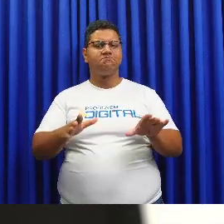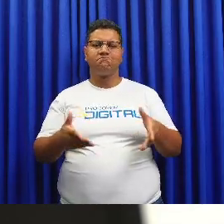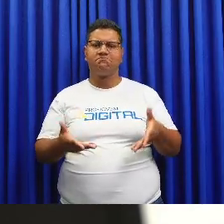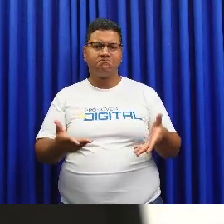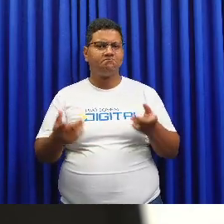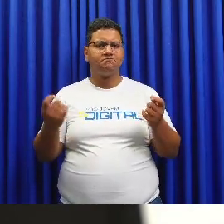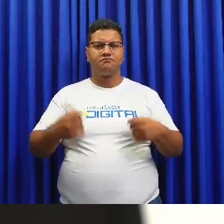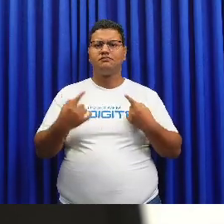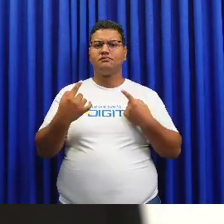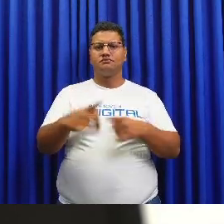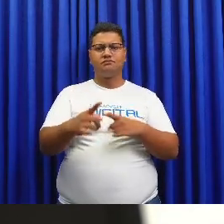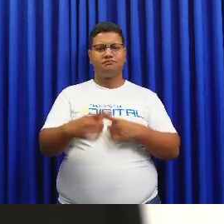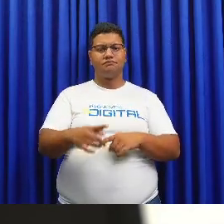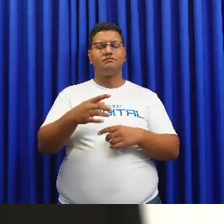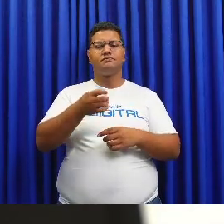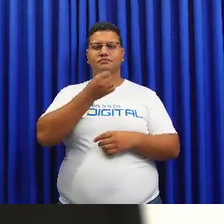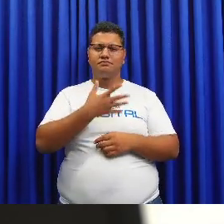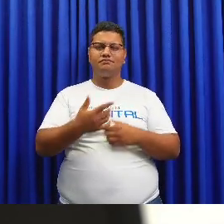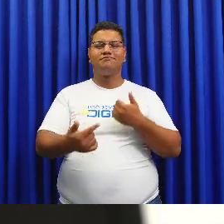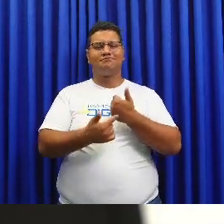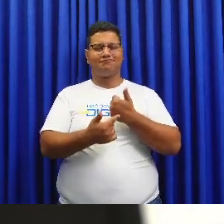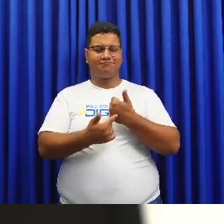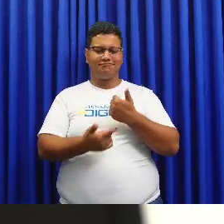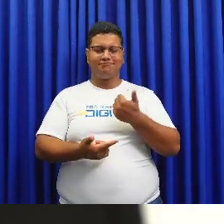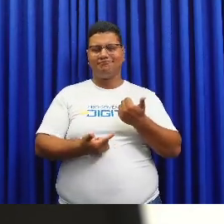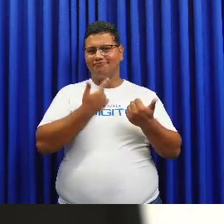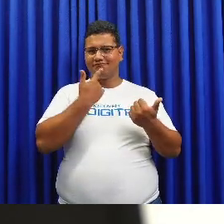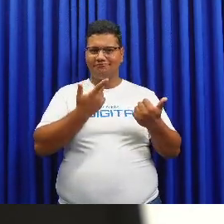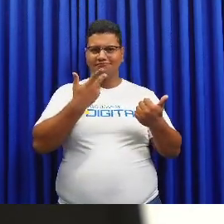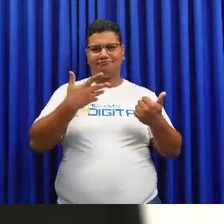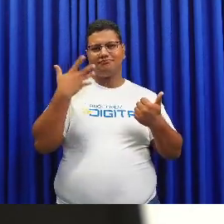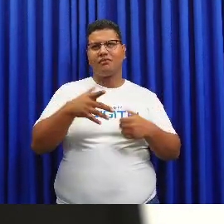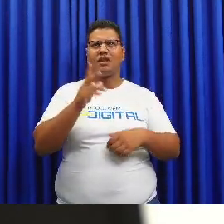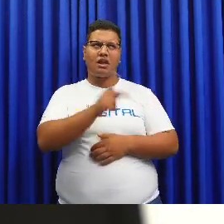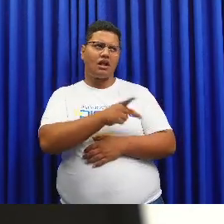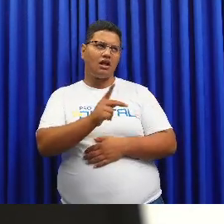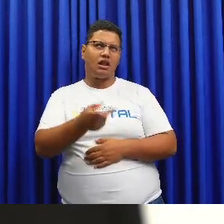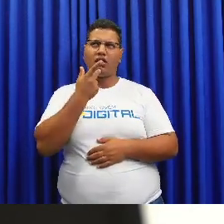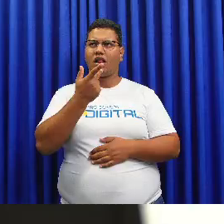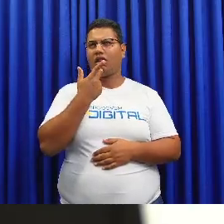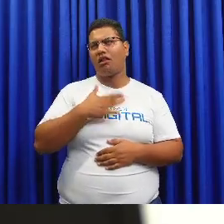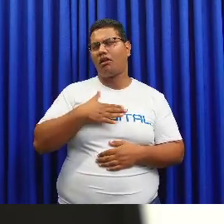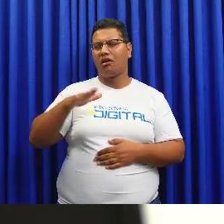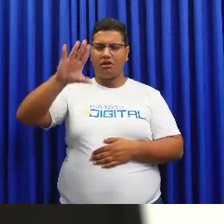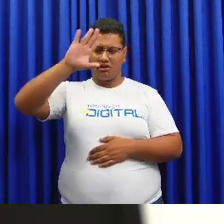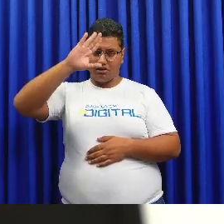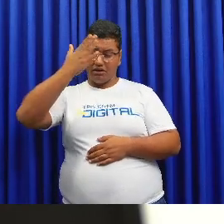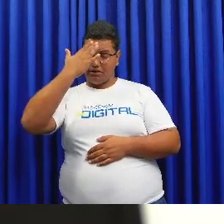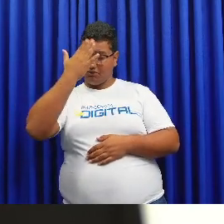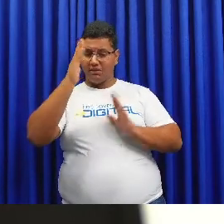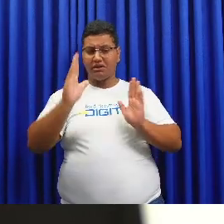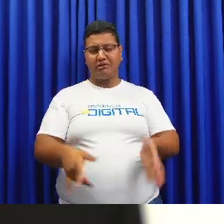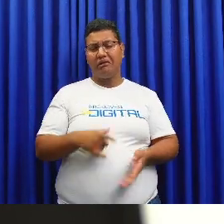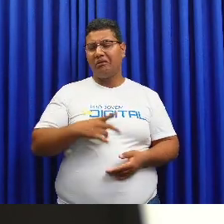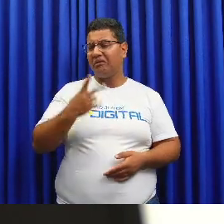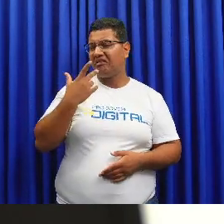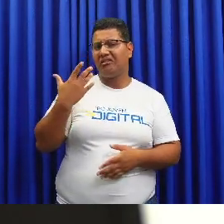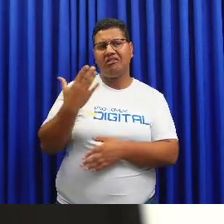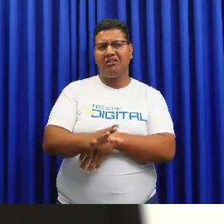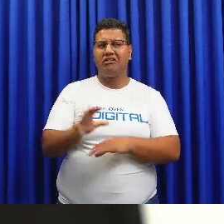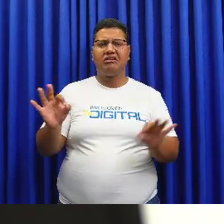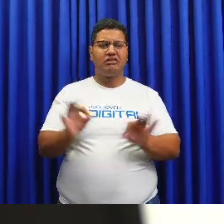para criticar, elogiar. Elogiar é sempre mais legal, tá? Mas se você falar, não, esse professor aí só falou de coisa que eu sabia, não trouxe